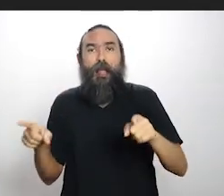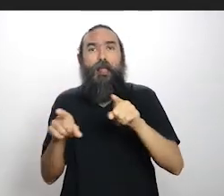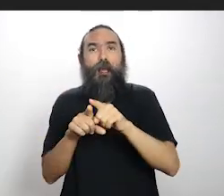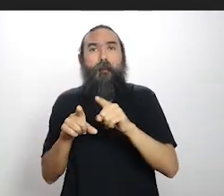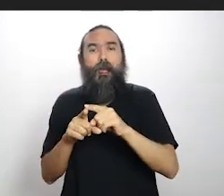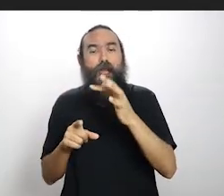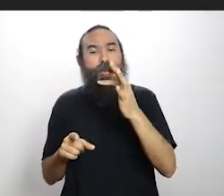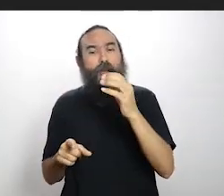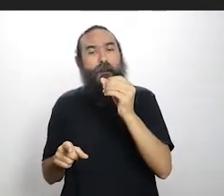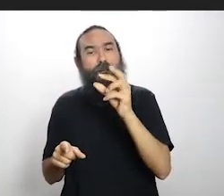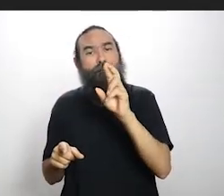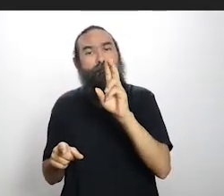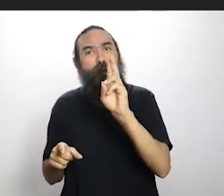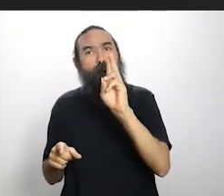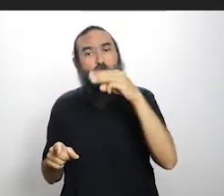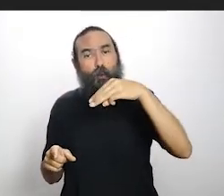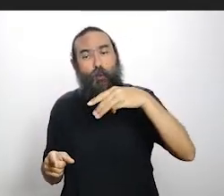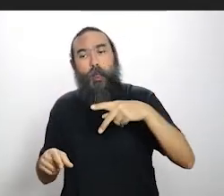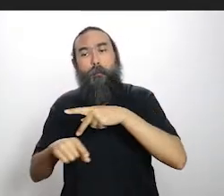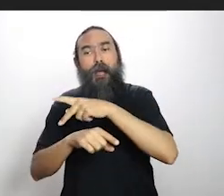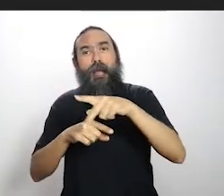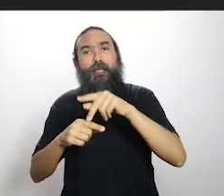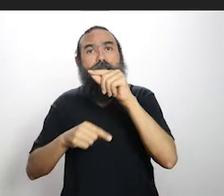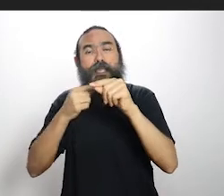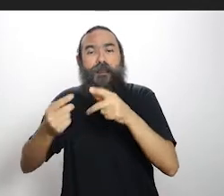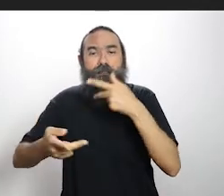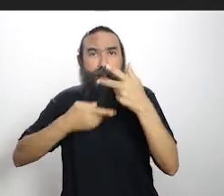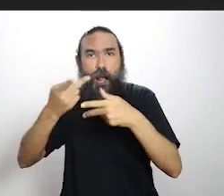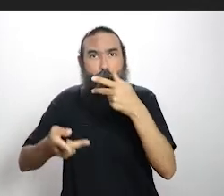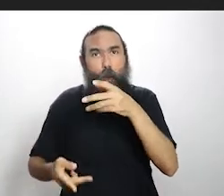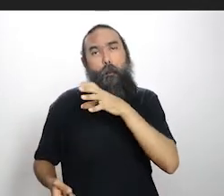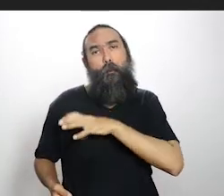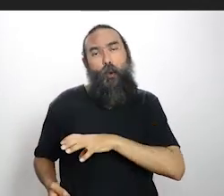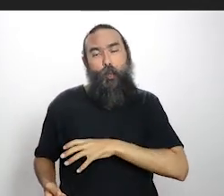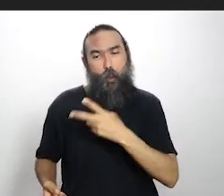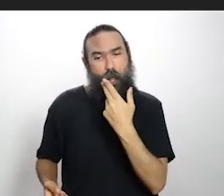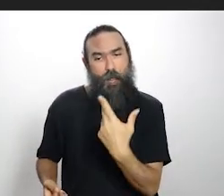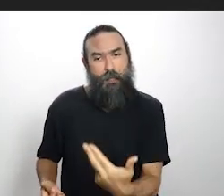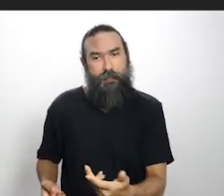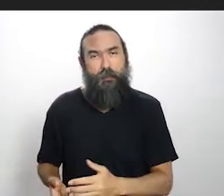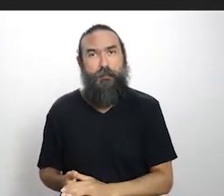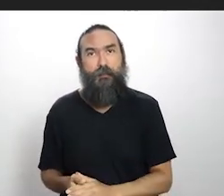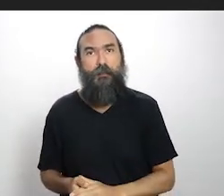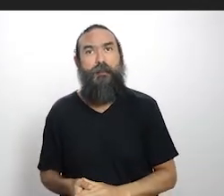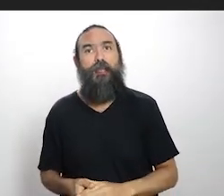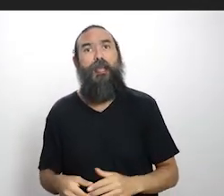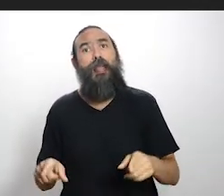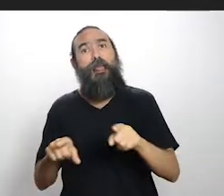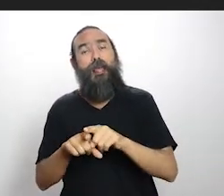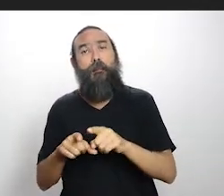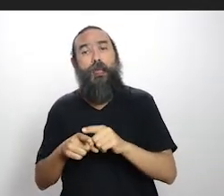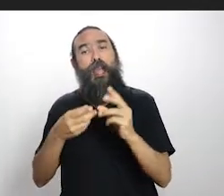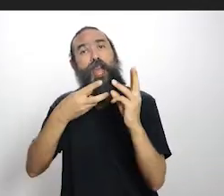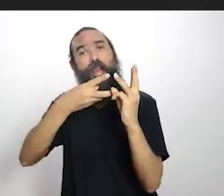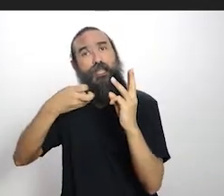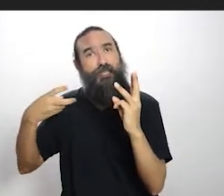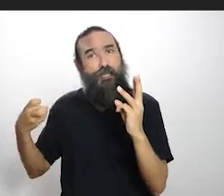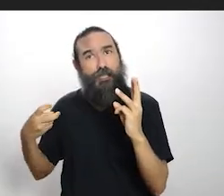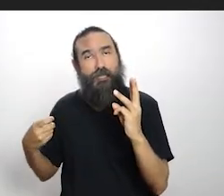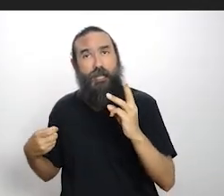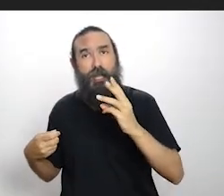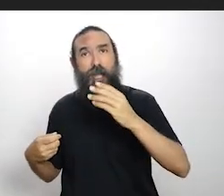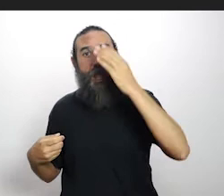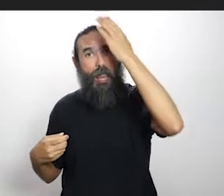Língua Portuguesa, Indianara Guarani Kaiowá, que é uma jovem enfermeira e membro do coletivo dos